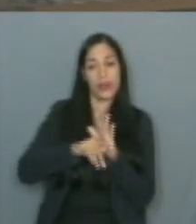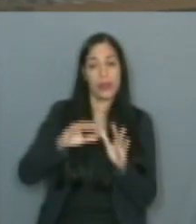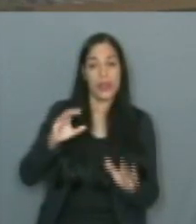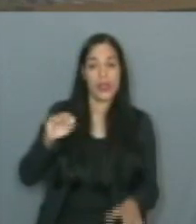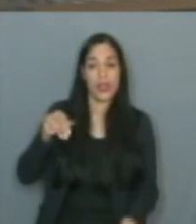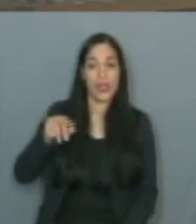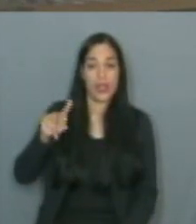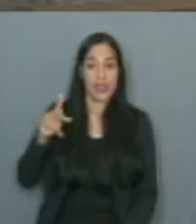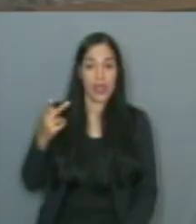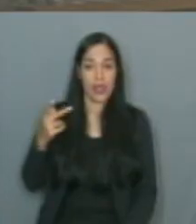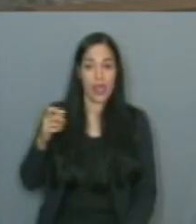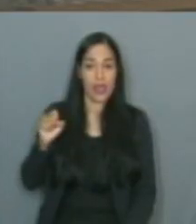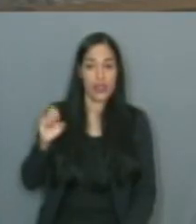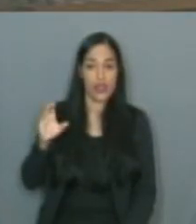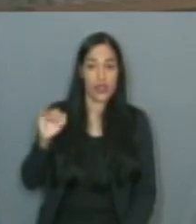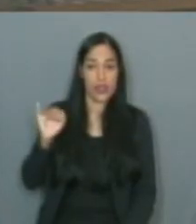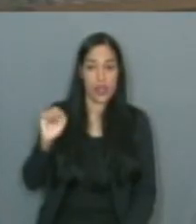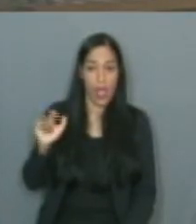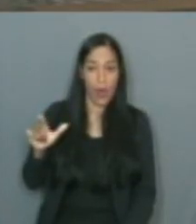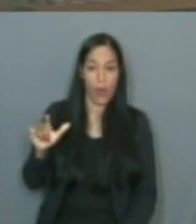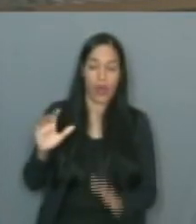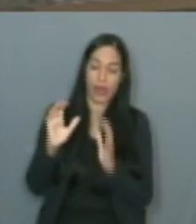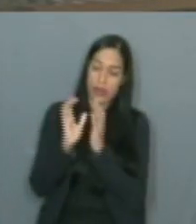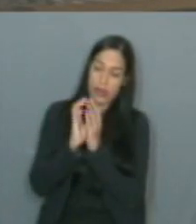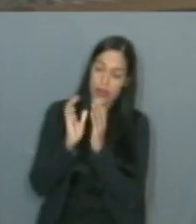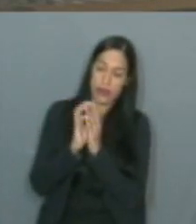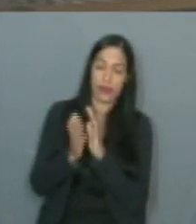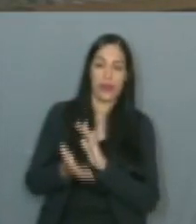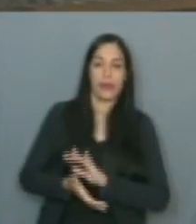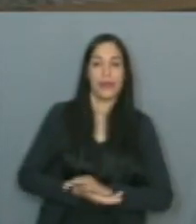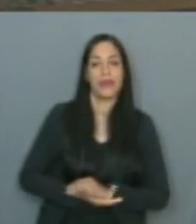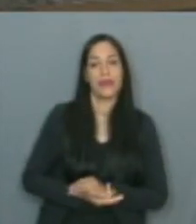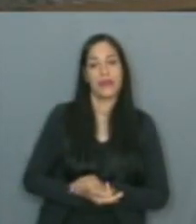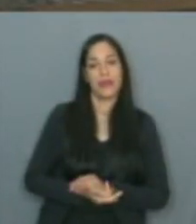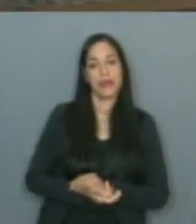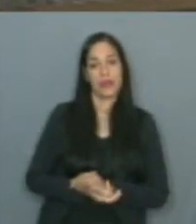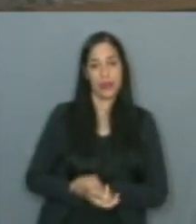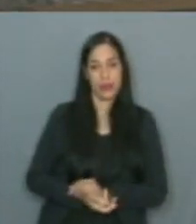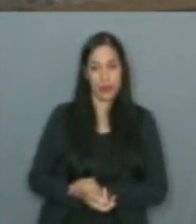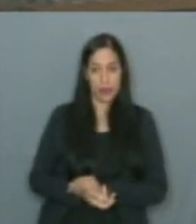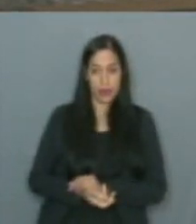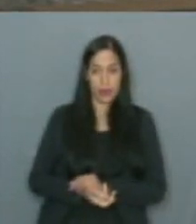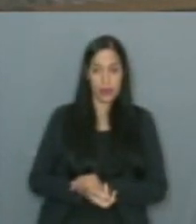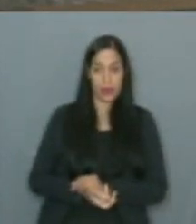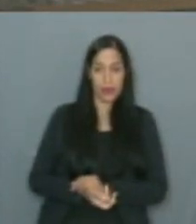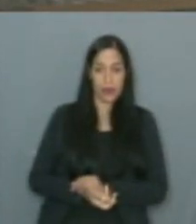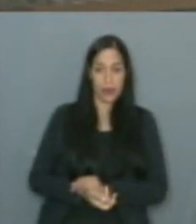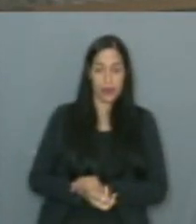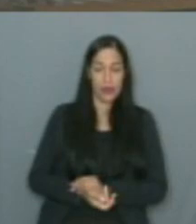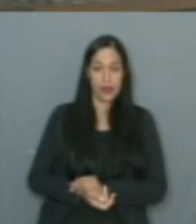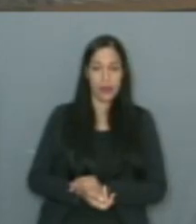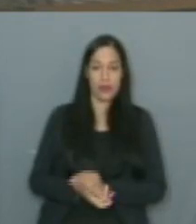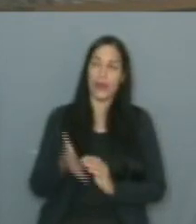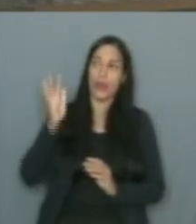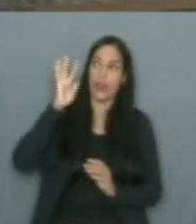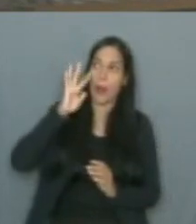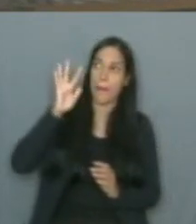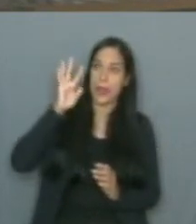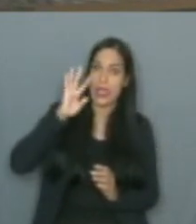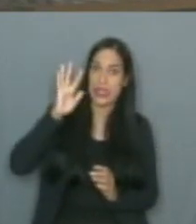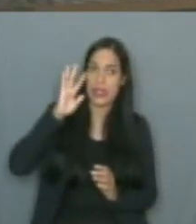Social Recife. Gente, todas as vezes que a gente pensa em superação